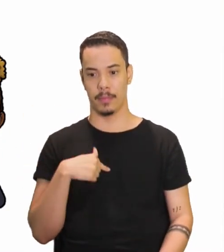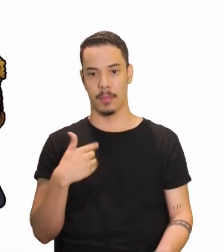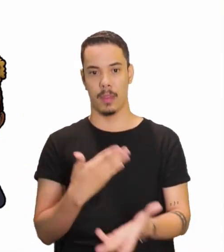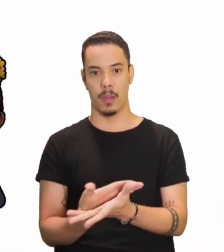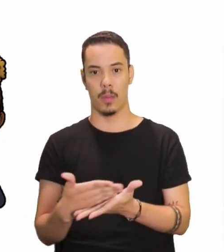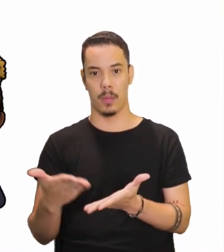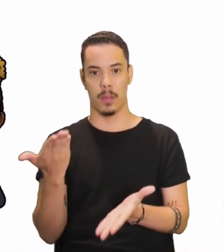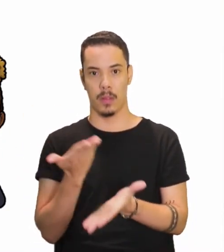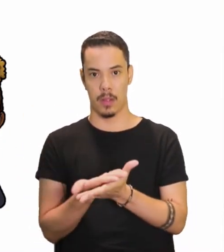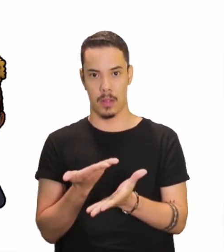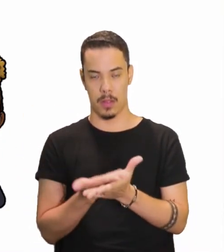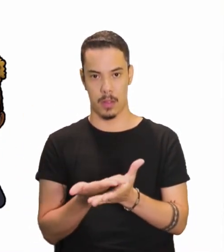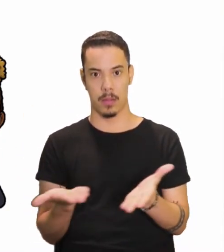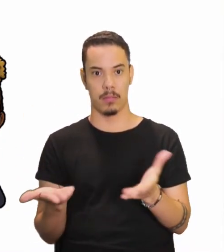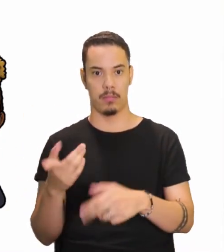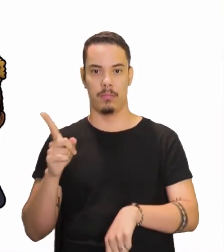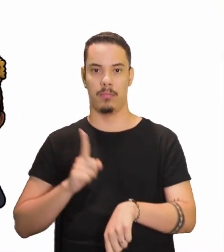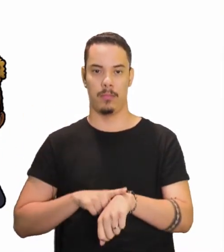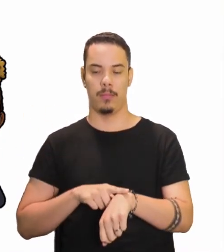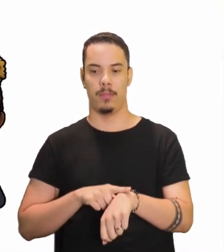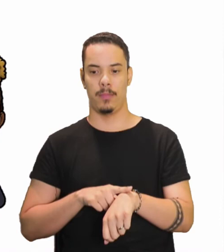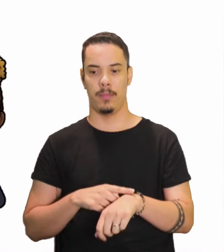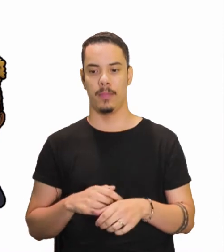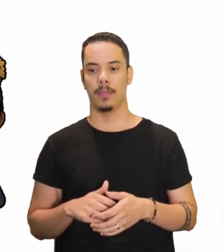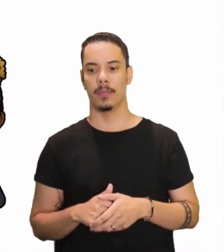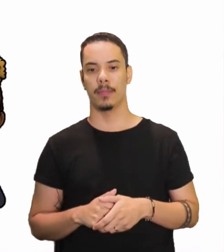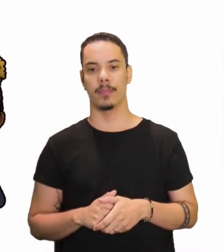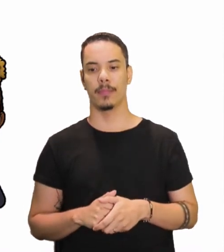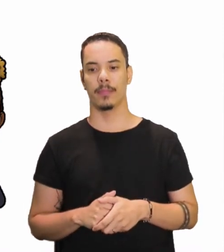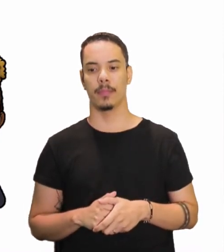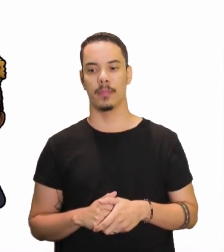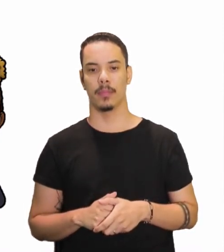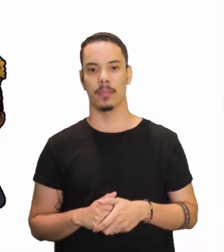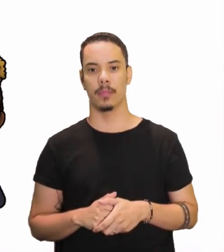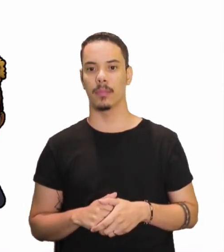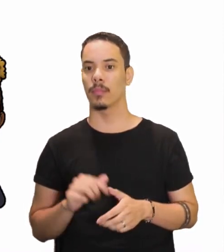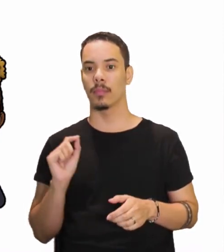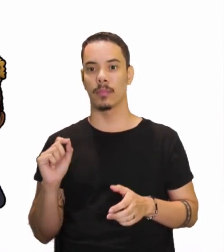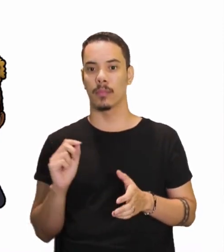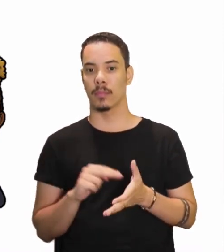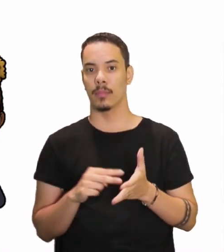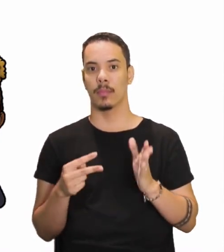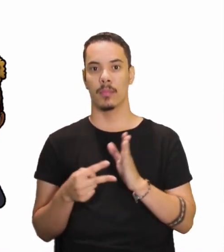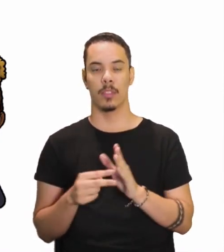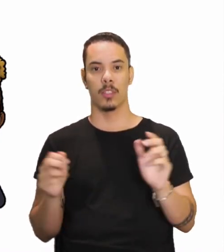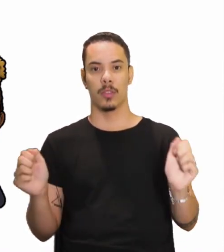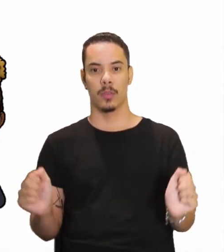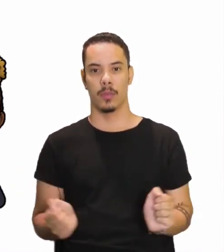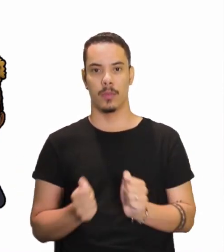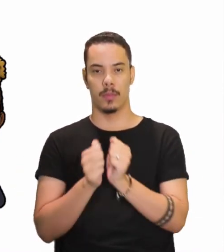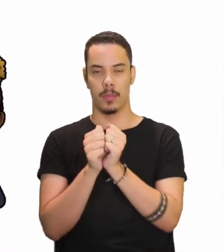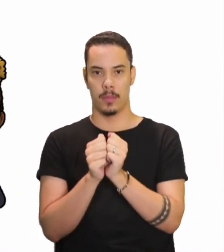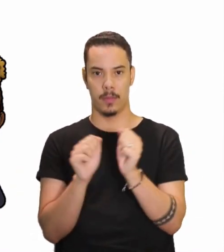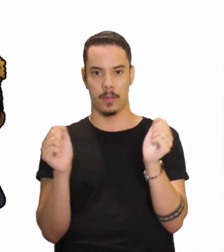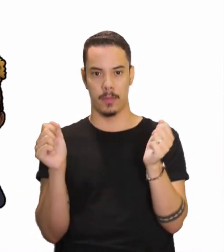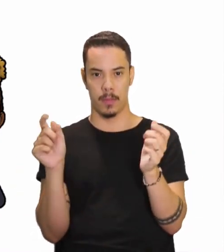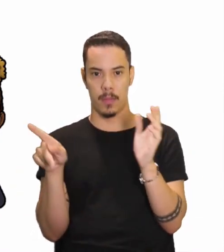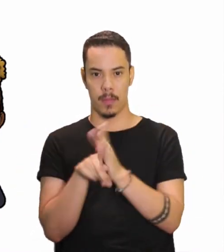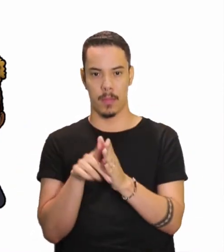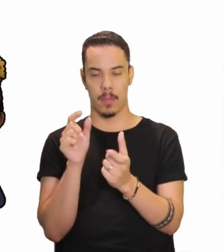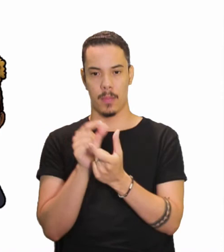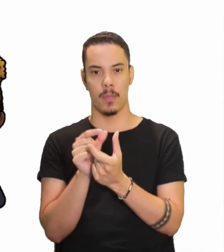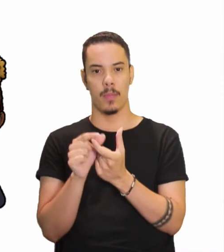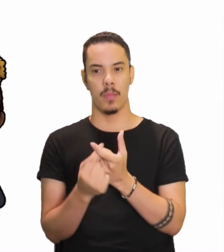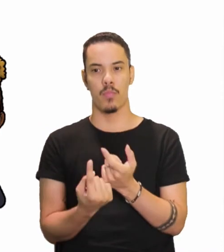aula aqui, agora chegou o momento dela. Sílaba, gente, não é nada mais, nada menos que a junção de fonemas